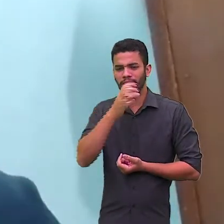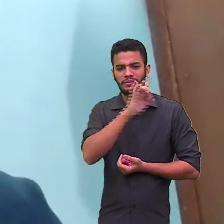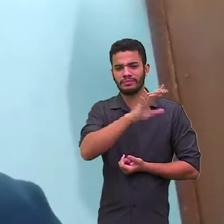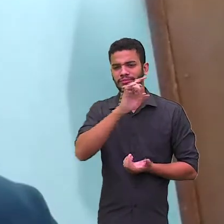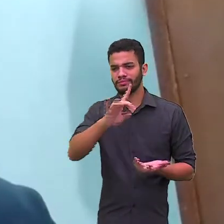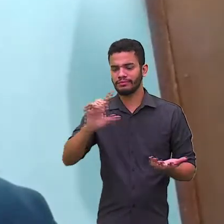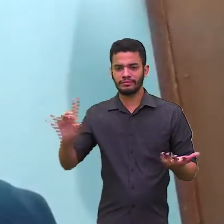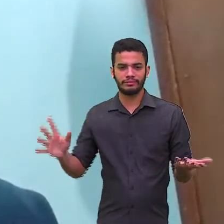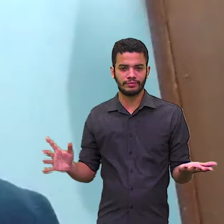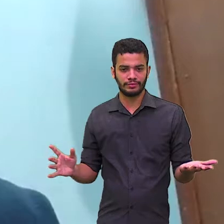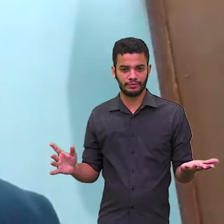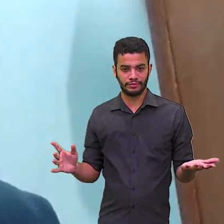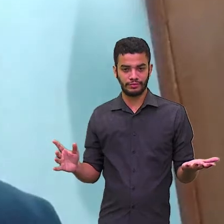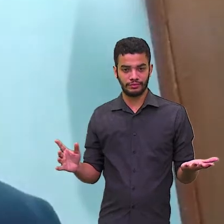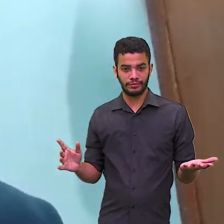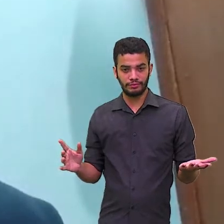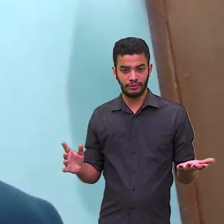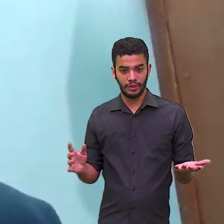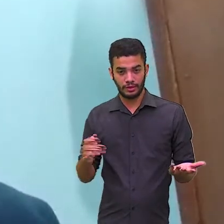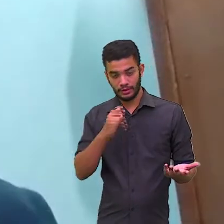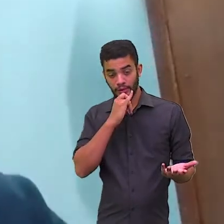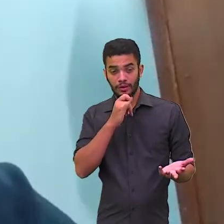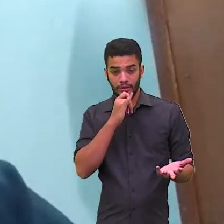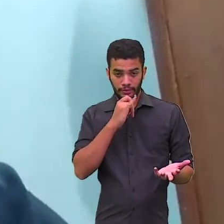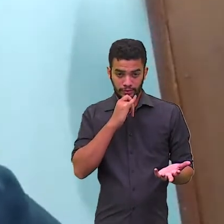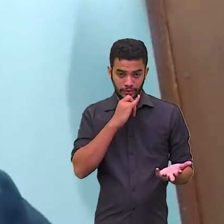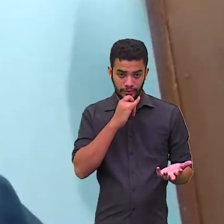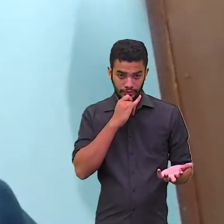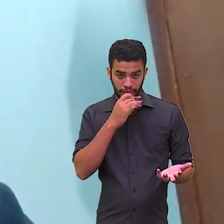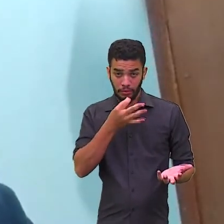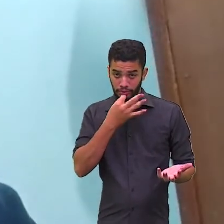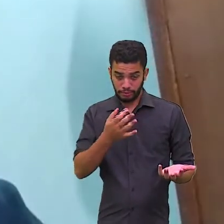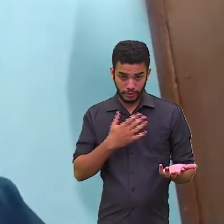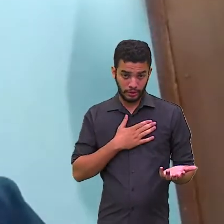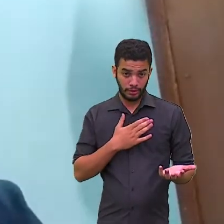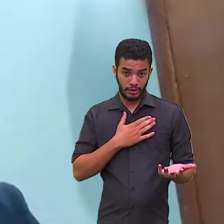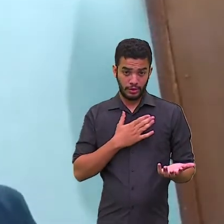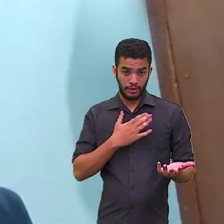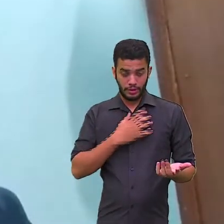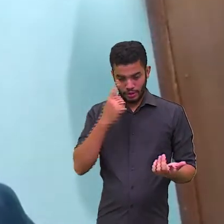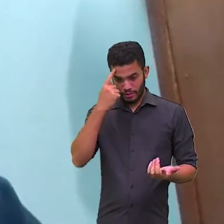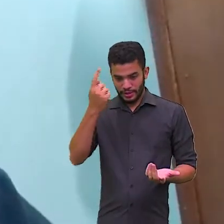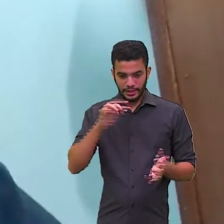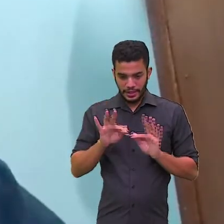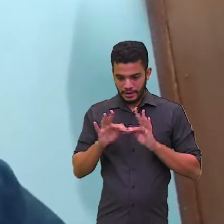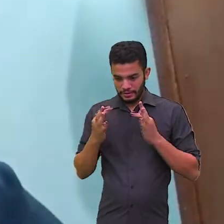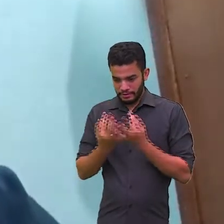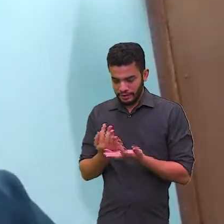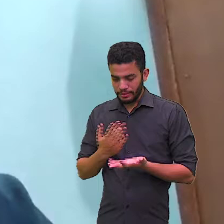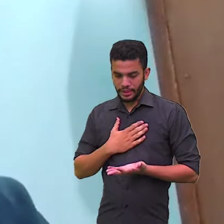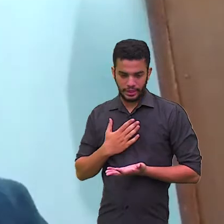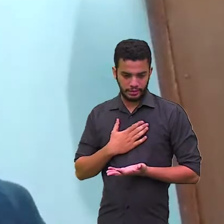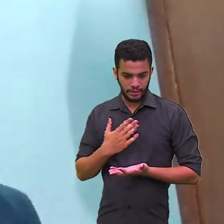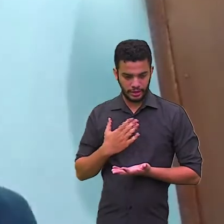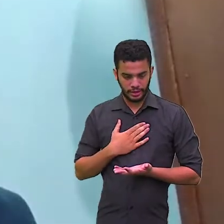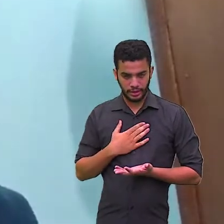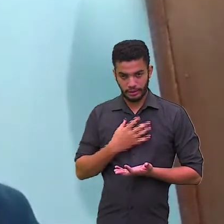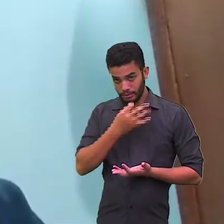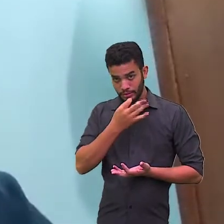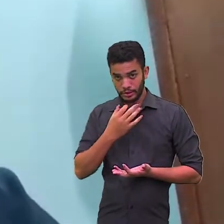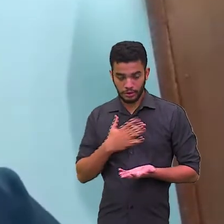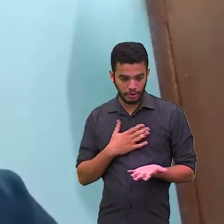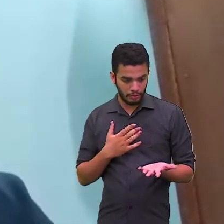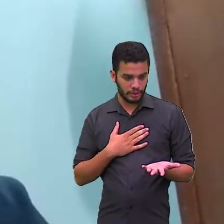eu parto eu pessoalmente, depois eu vou fazendo círculos, a minha família, as pessoas que vivem perto de